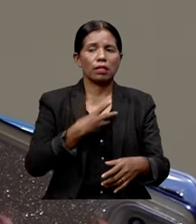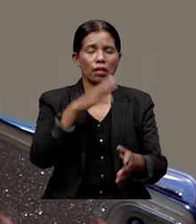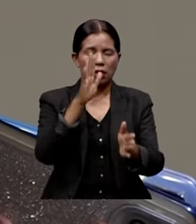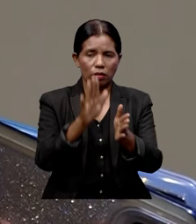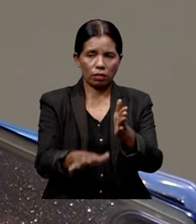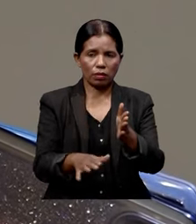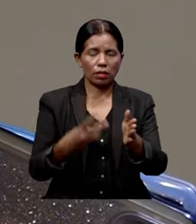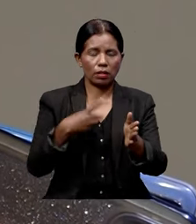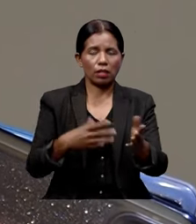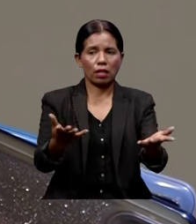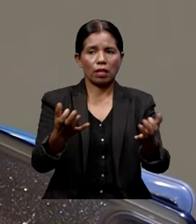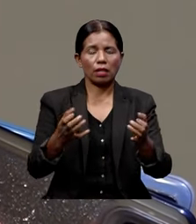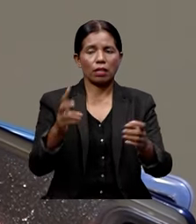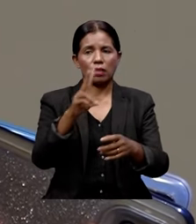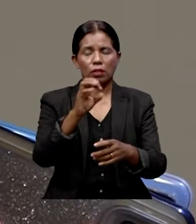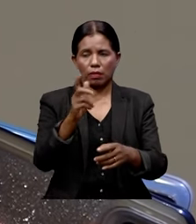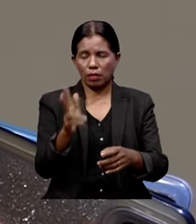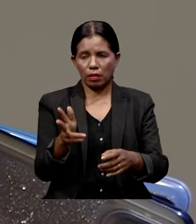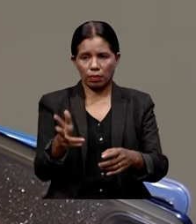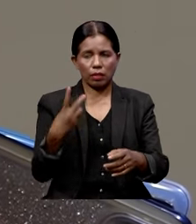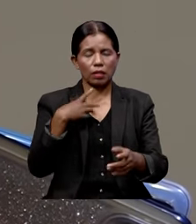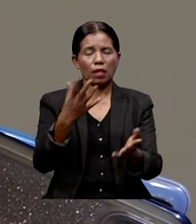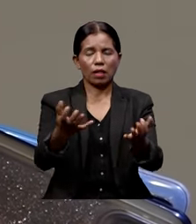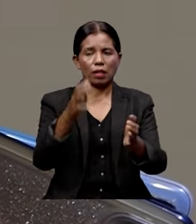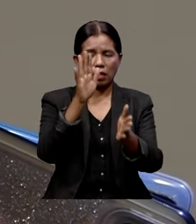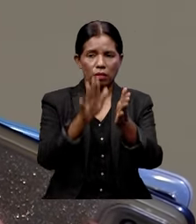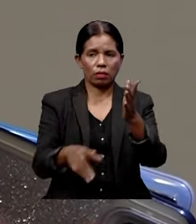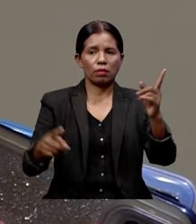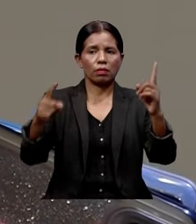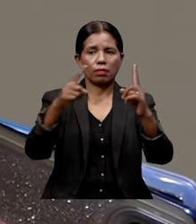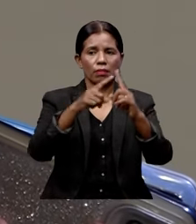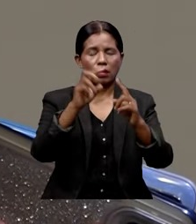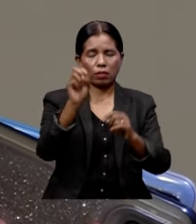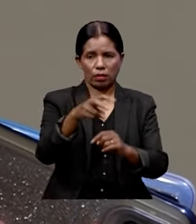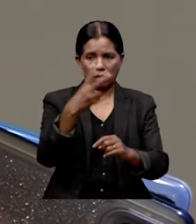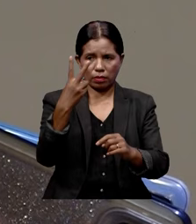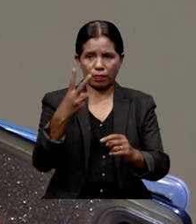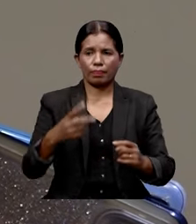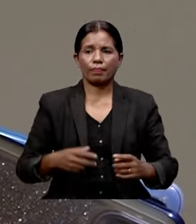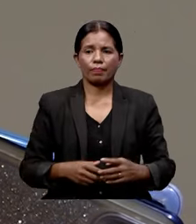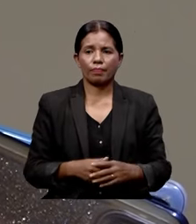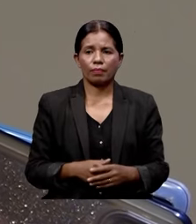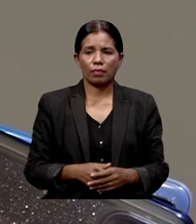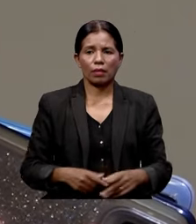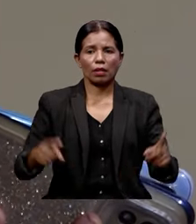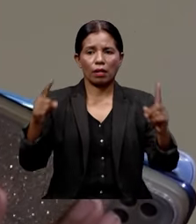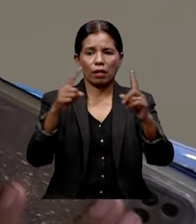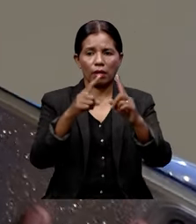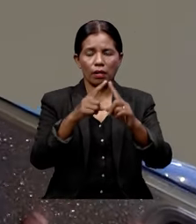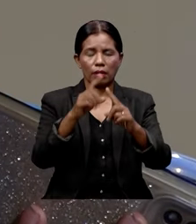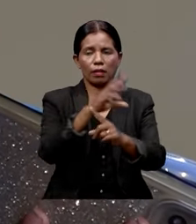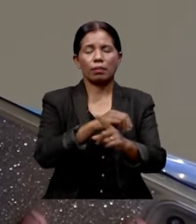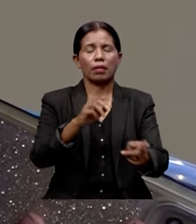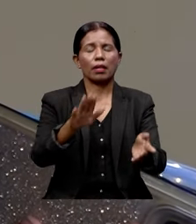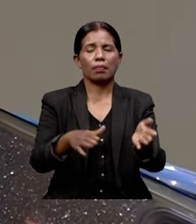nia tarjetu hakarak iha 2030 ita hakarak redus ba iha 12 ba iha tasa mortalidade